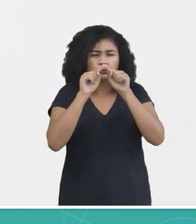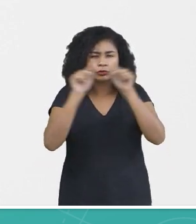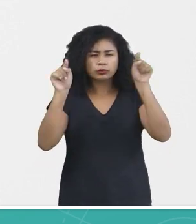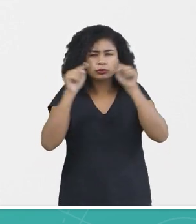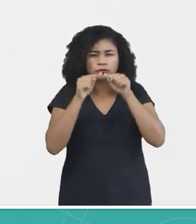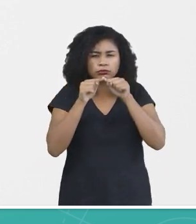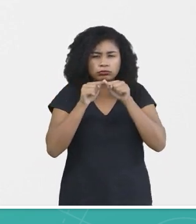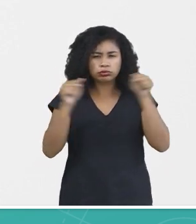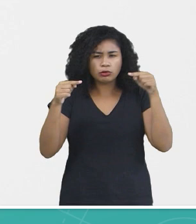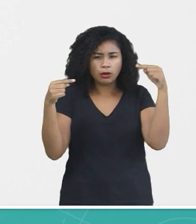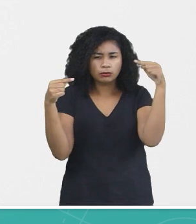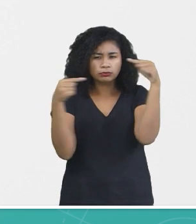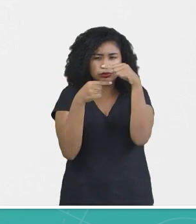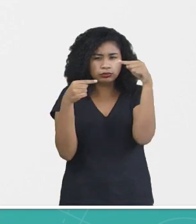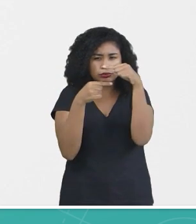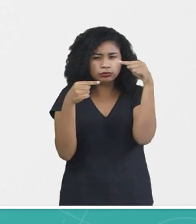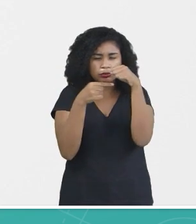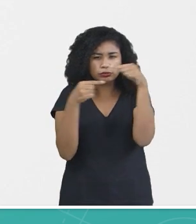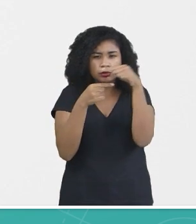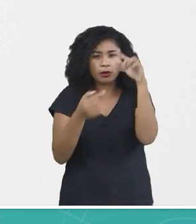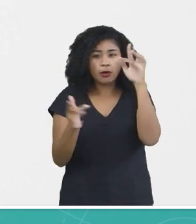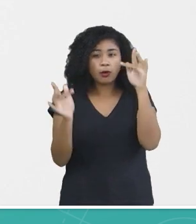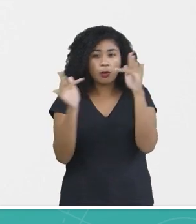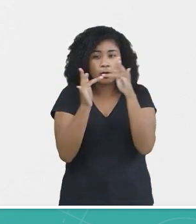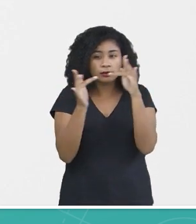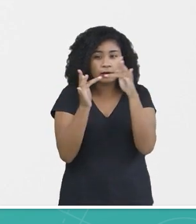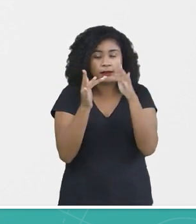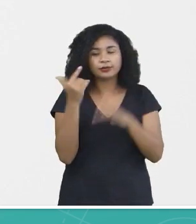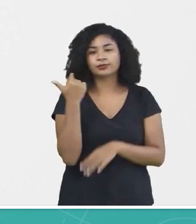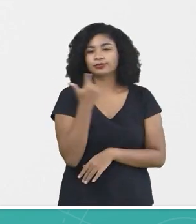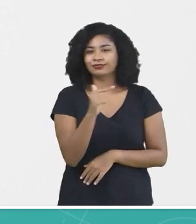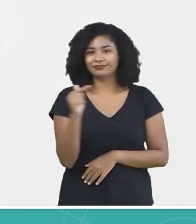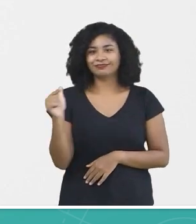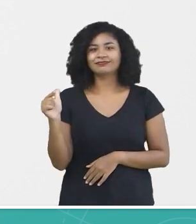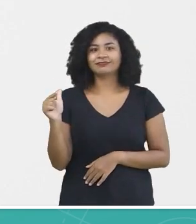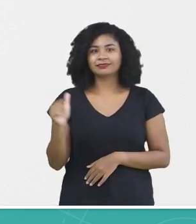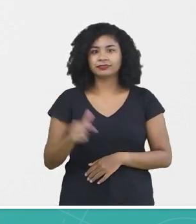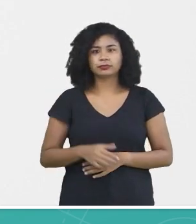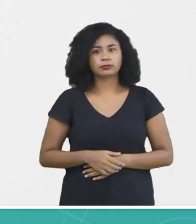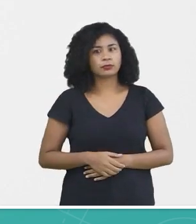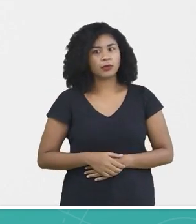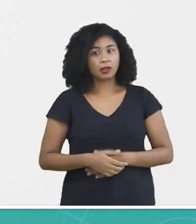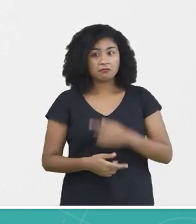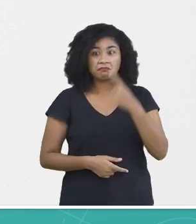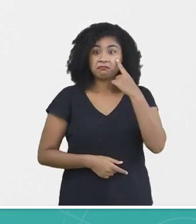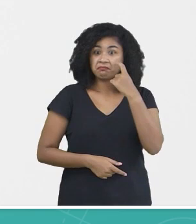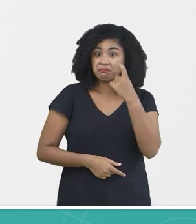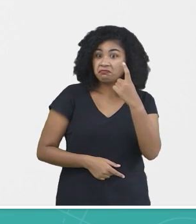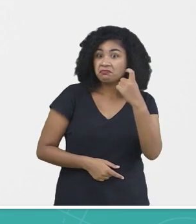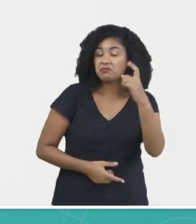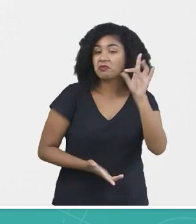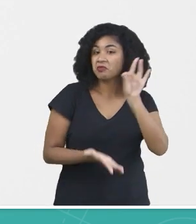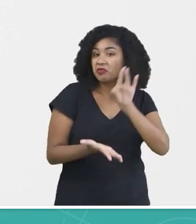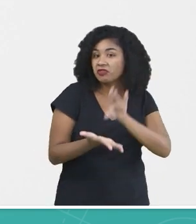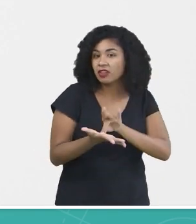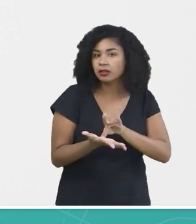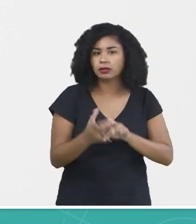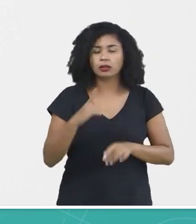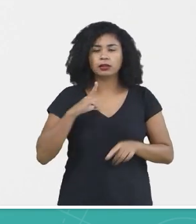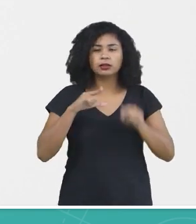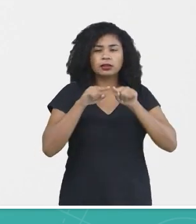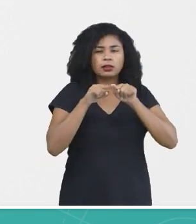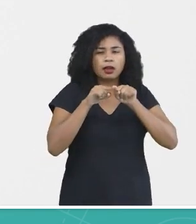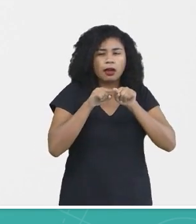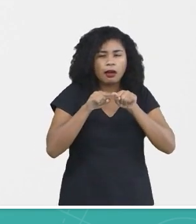comigo. Retas paralelas é uma ideia interessante. Eu vou ter uma reta e essa reta ela nunca